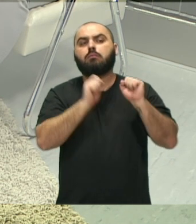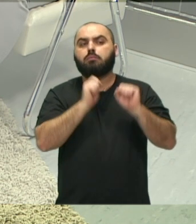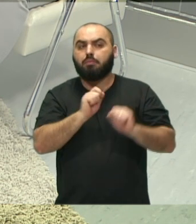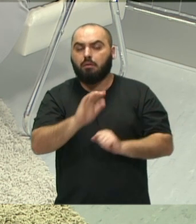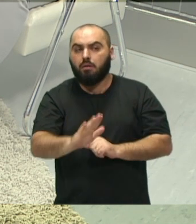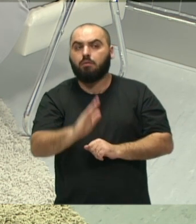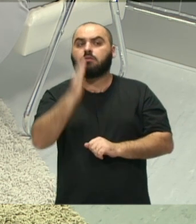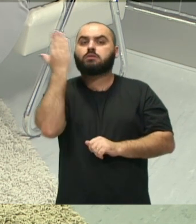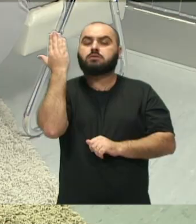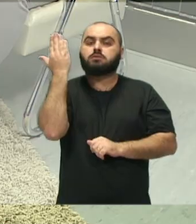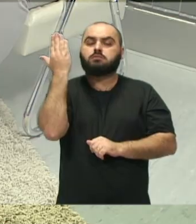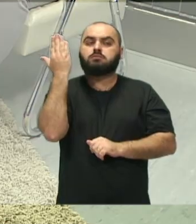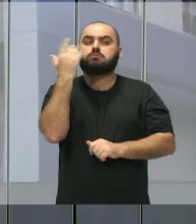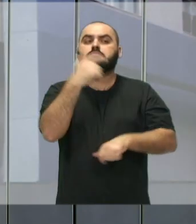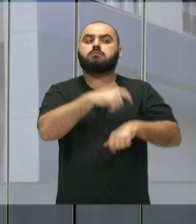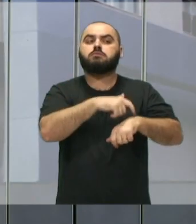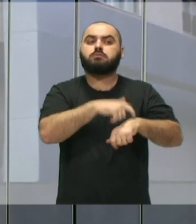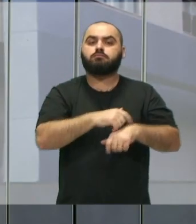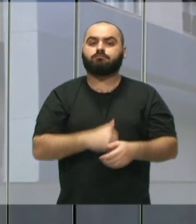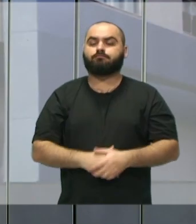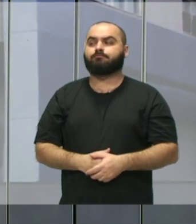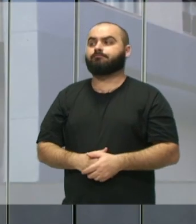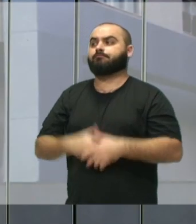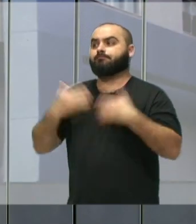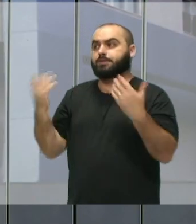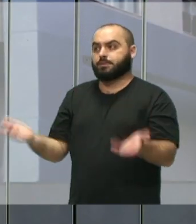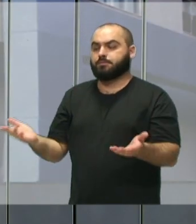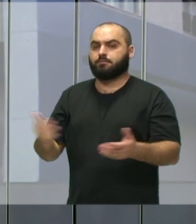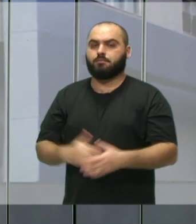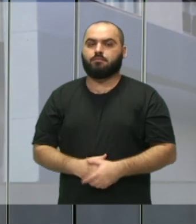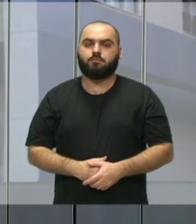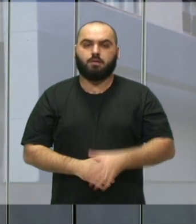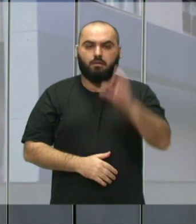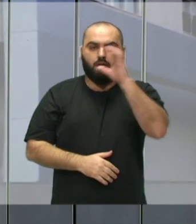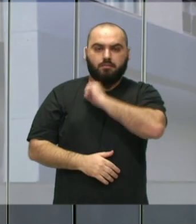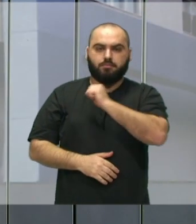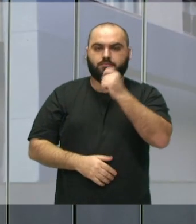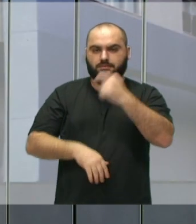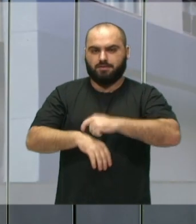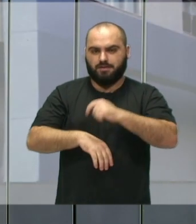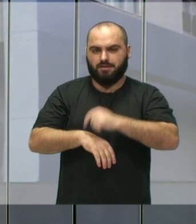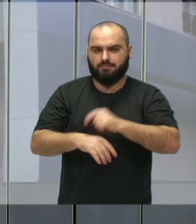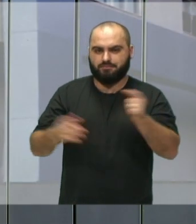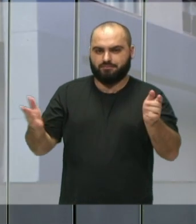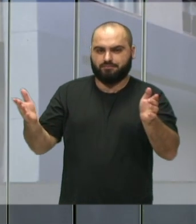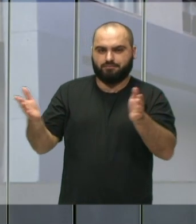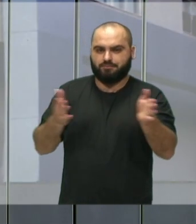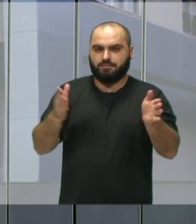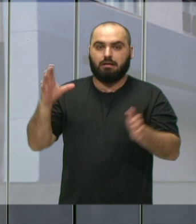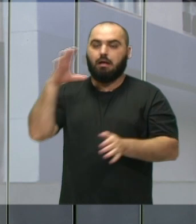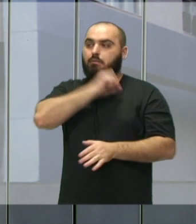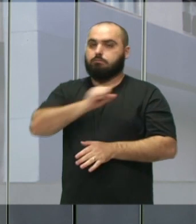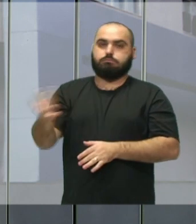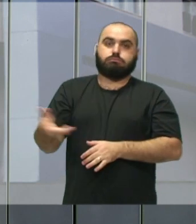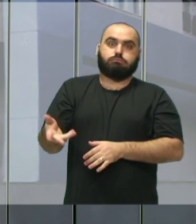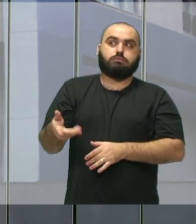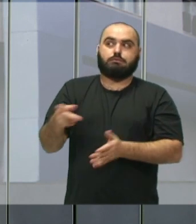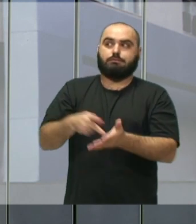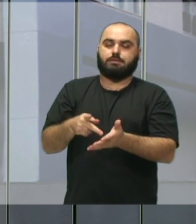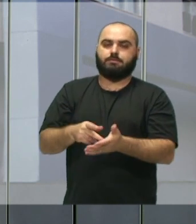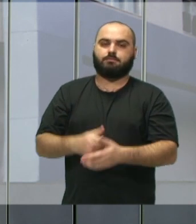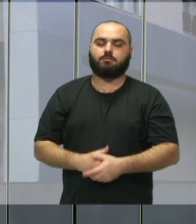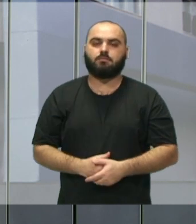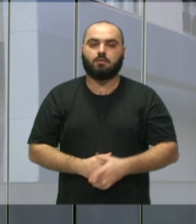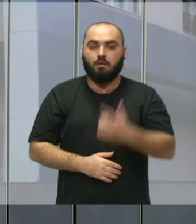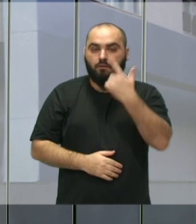a todo esse processo? Bom, Maurício, para ser bem prático, devido ao nosso tempo que também passa depressa,